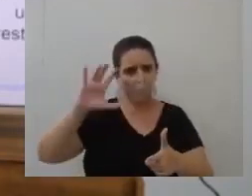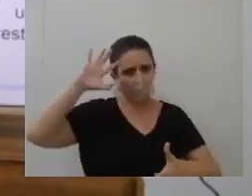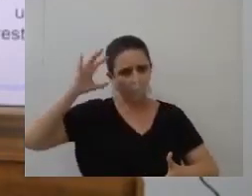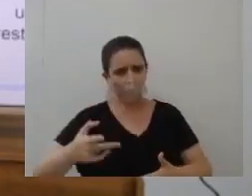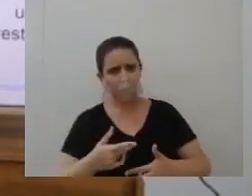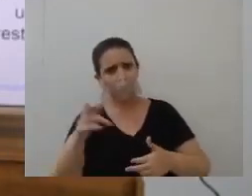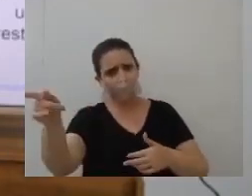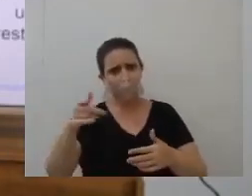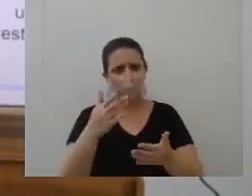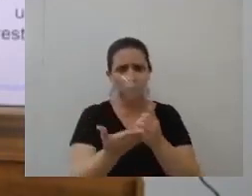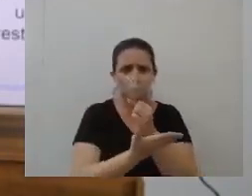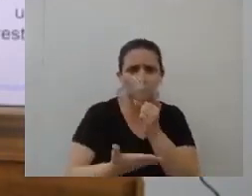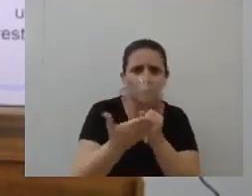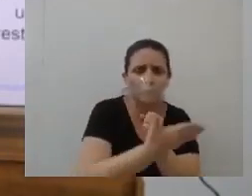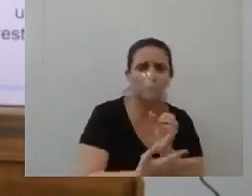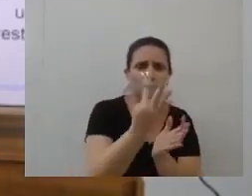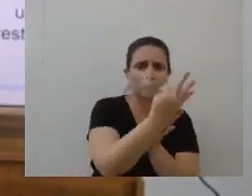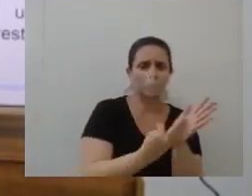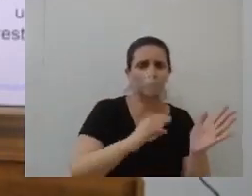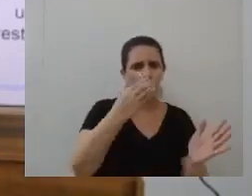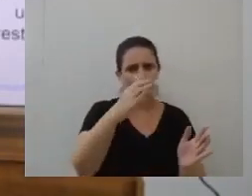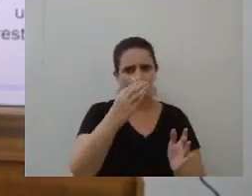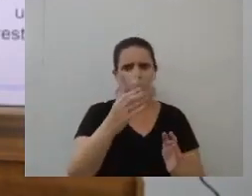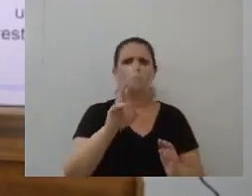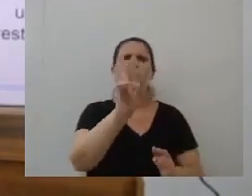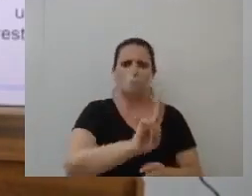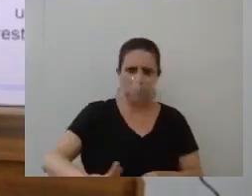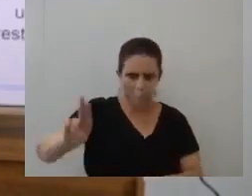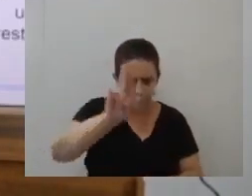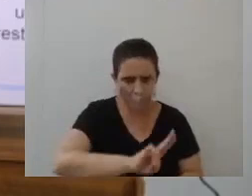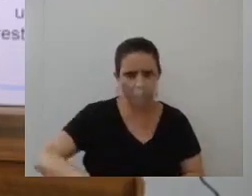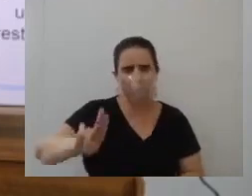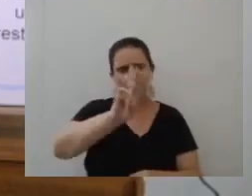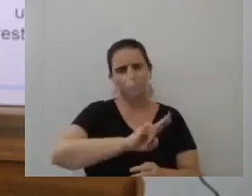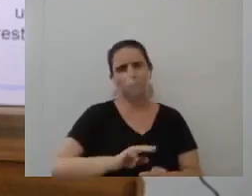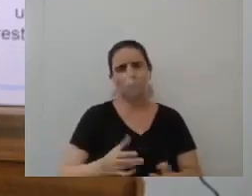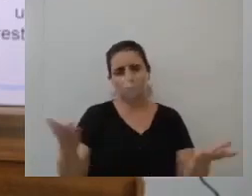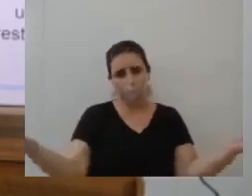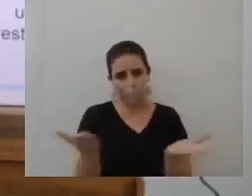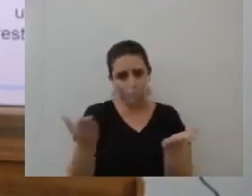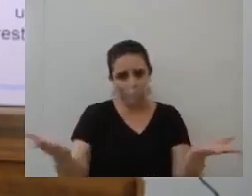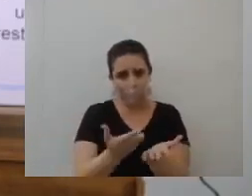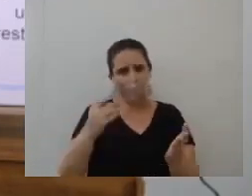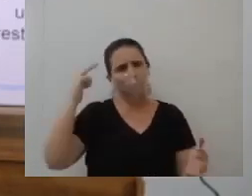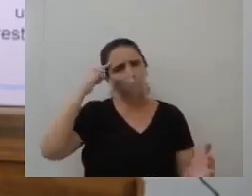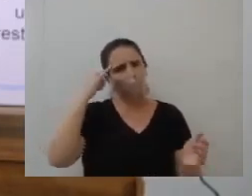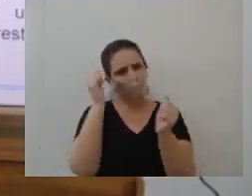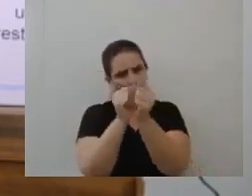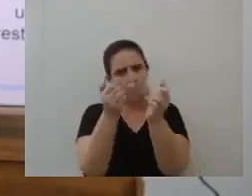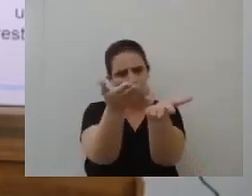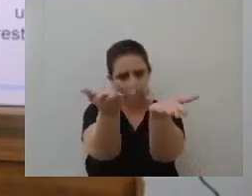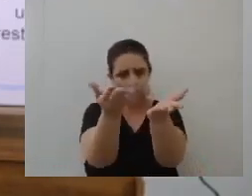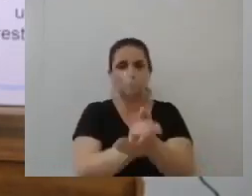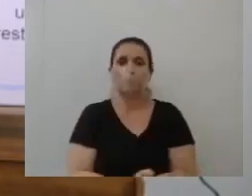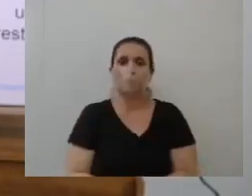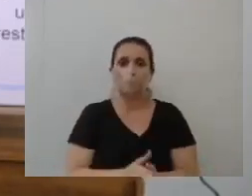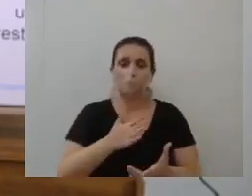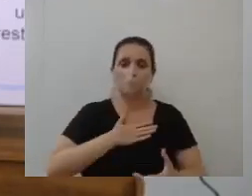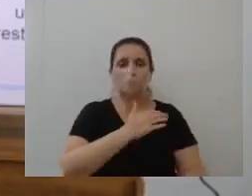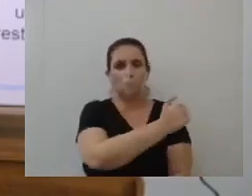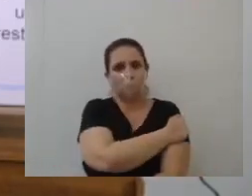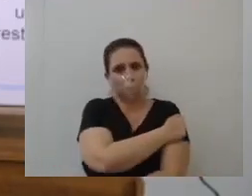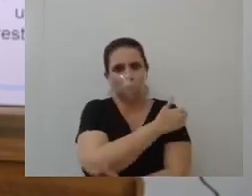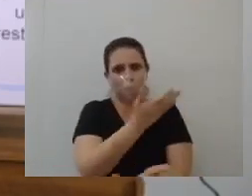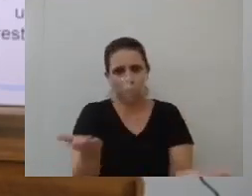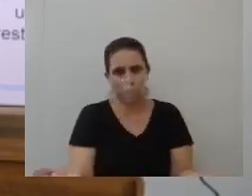tipo de coisa. Será que é uma coisa útil? Muito útil, mas eu quero agora fazer uma reflexão com você. Meu